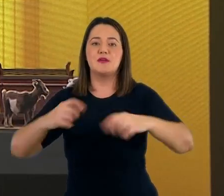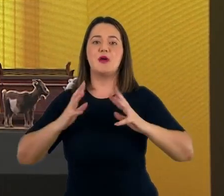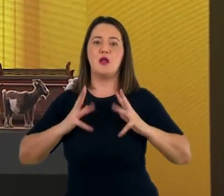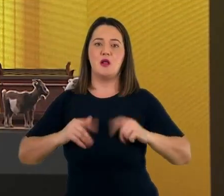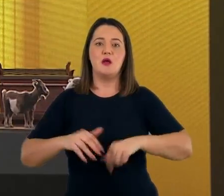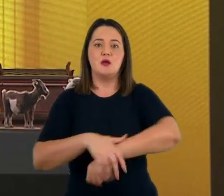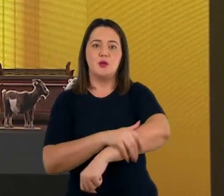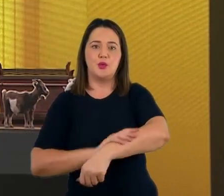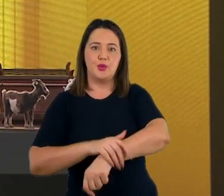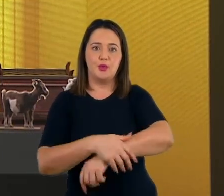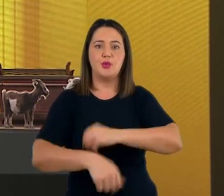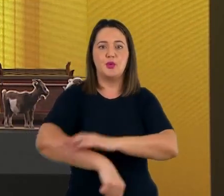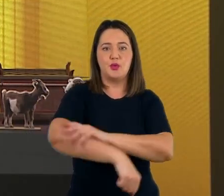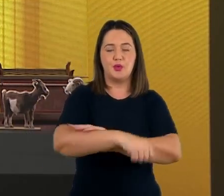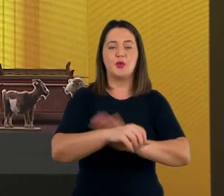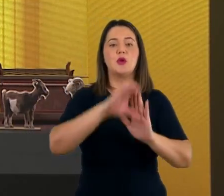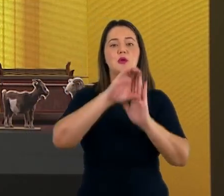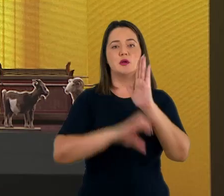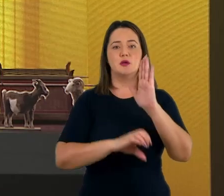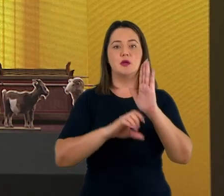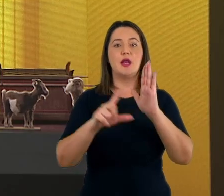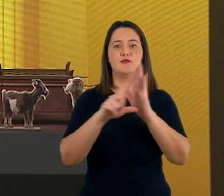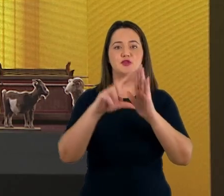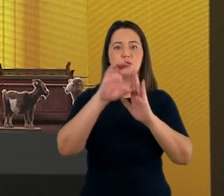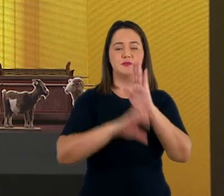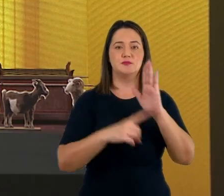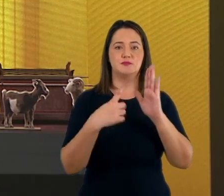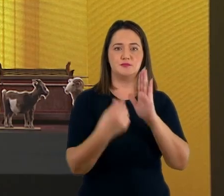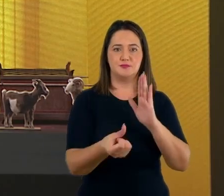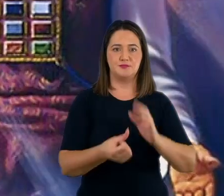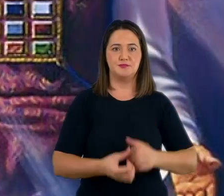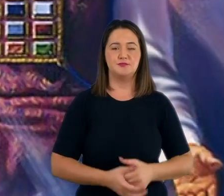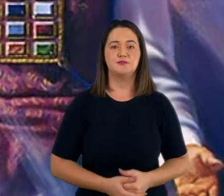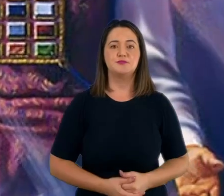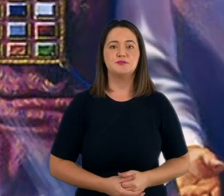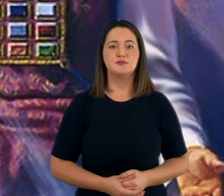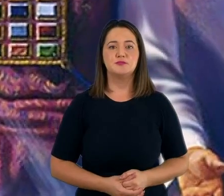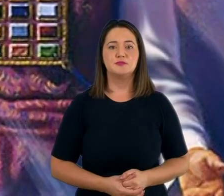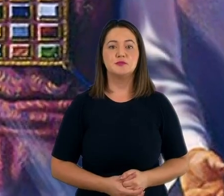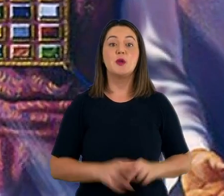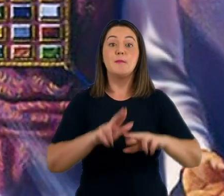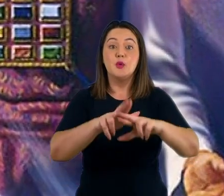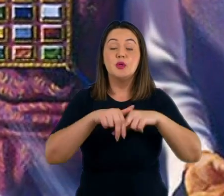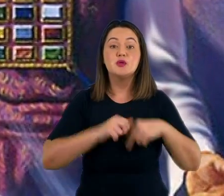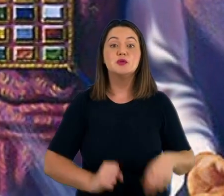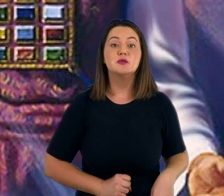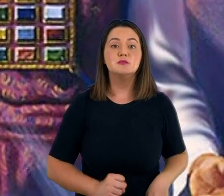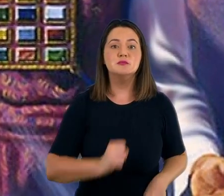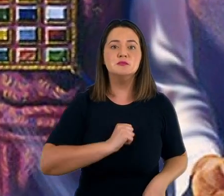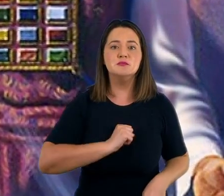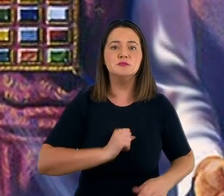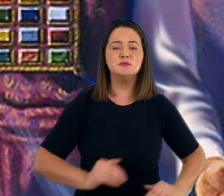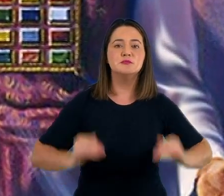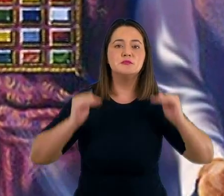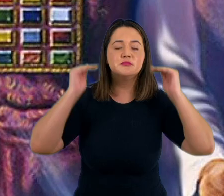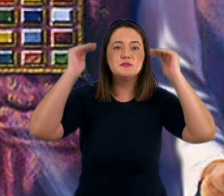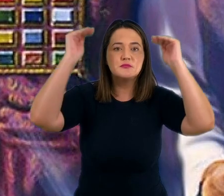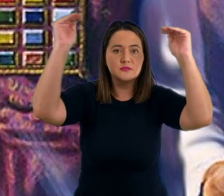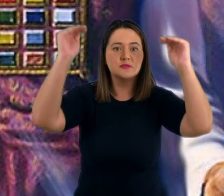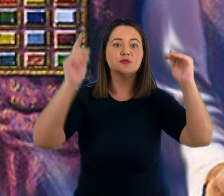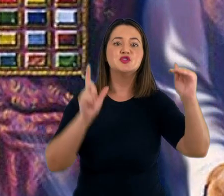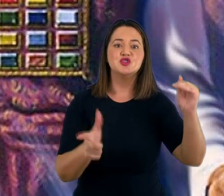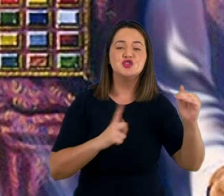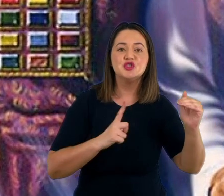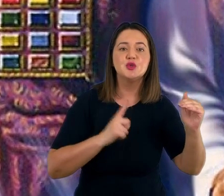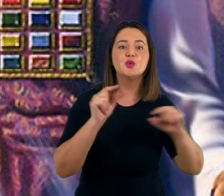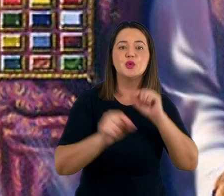purificar. Você vê isso em Levítico, capítulo 16, verso 27. O Novo Testamento também nos diz que o sumo sacerdote que entrava